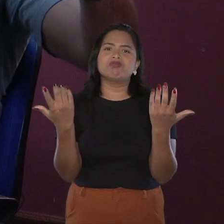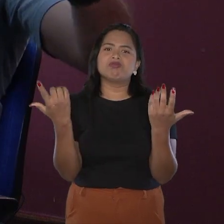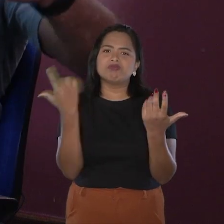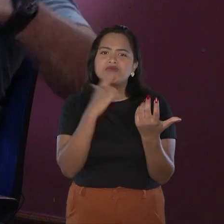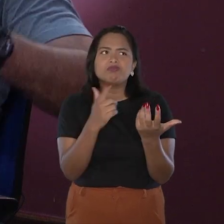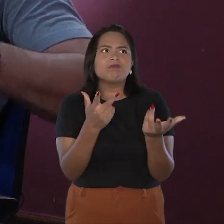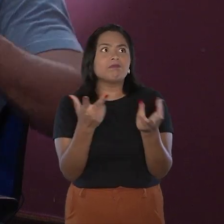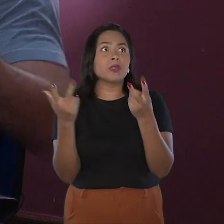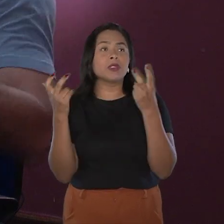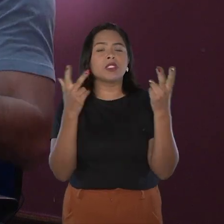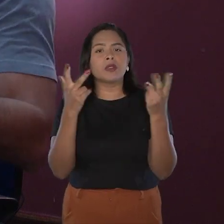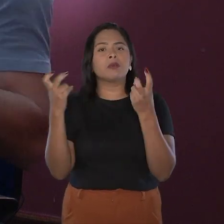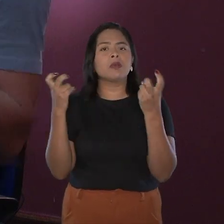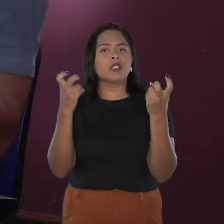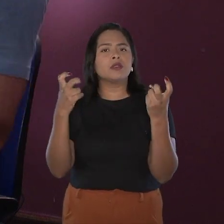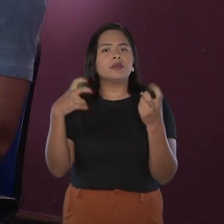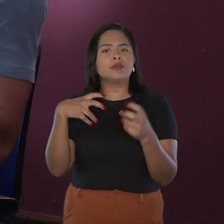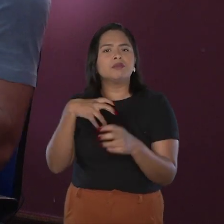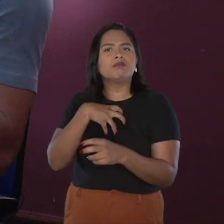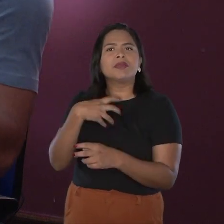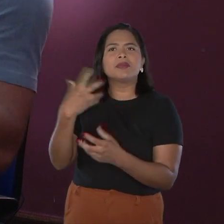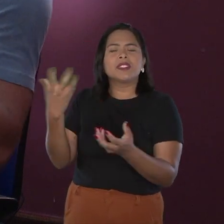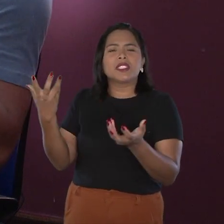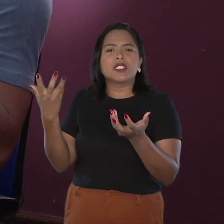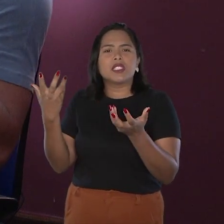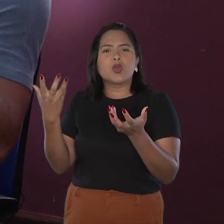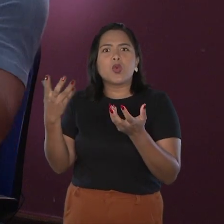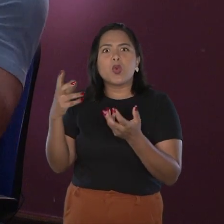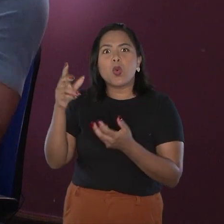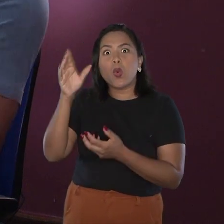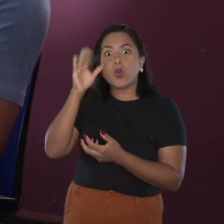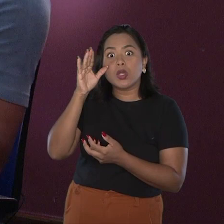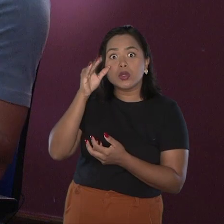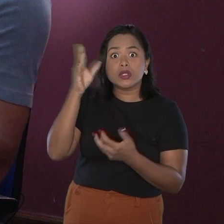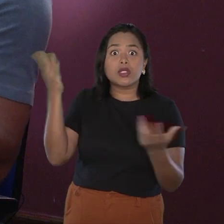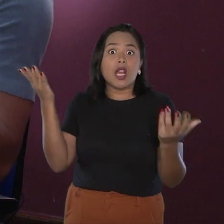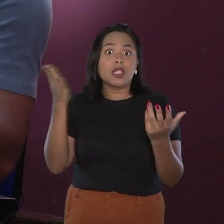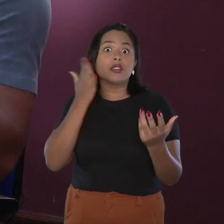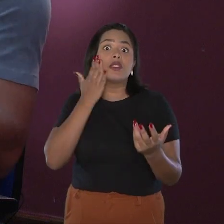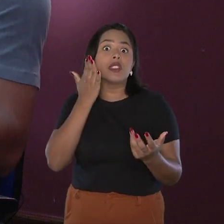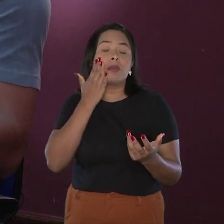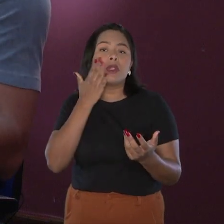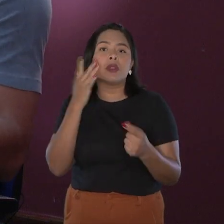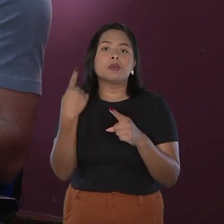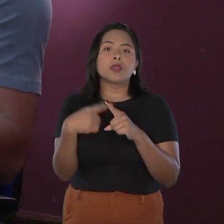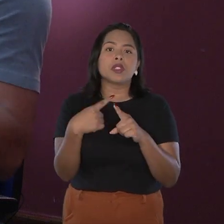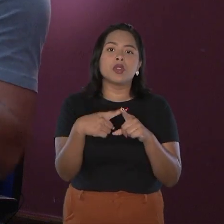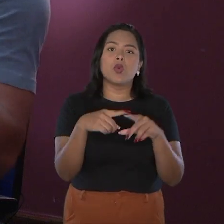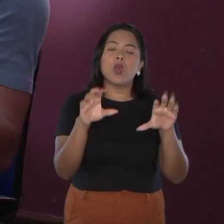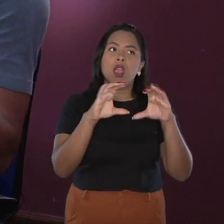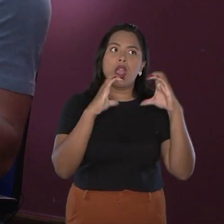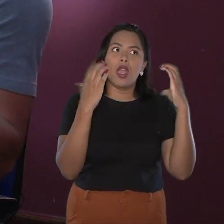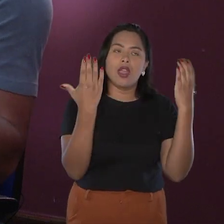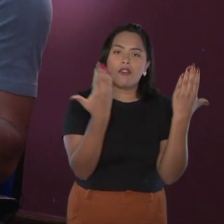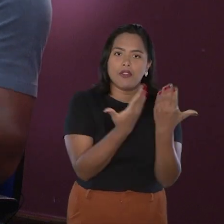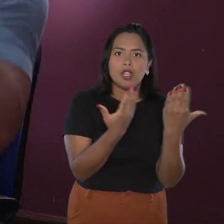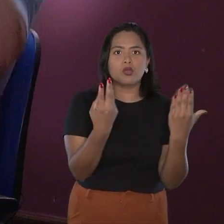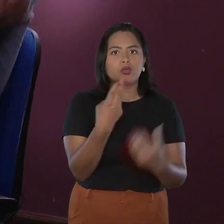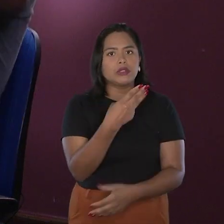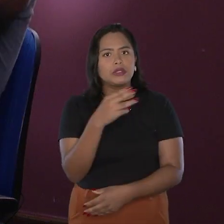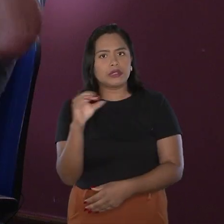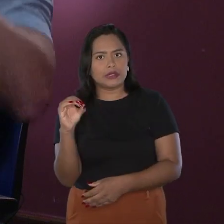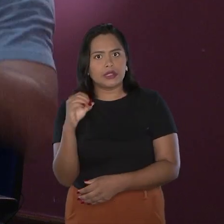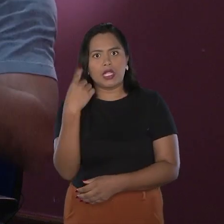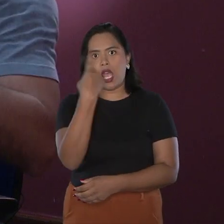todo esse universo que estigue nelas um pouquinho de curiosidade a mais porque é um evento curto ainda que seja de 30 horas